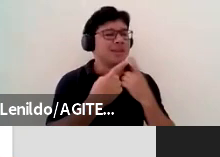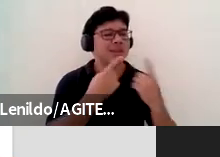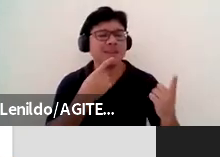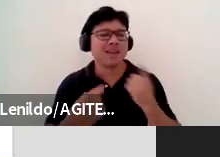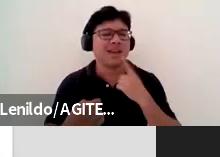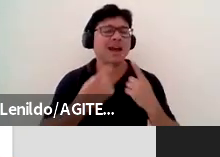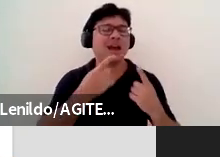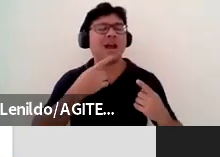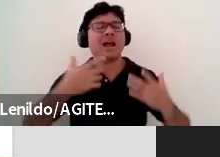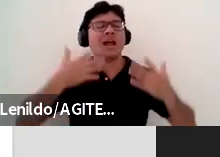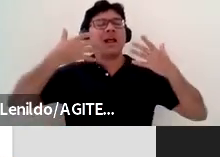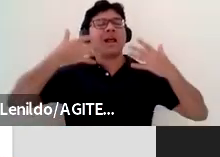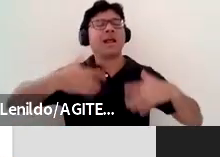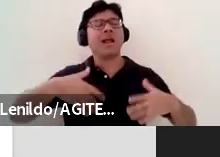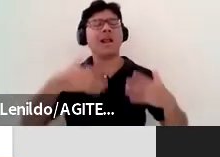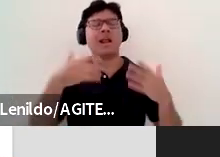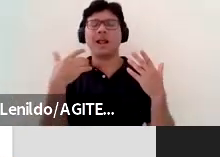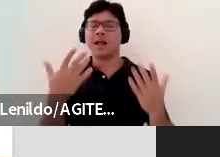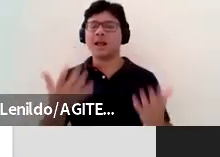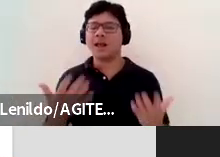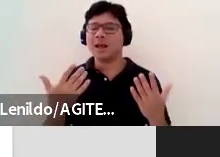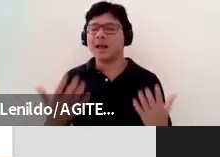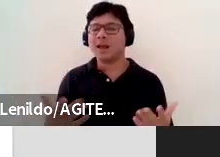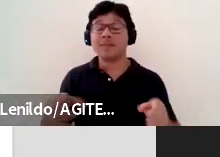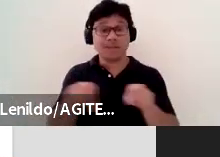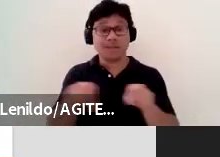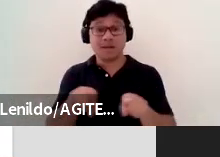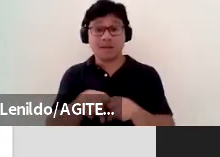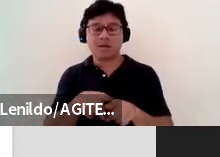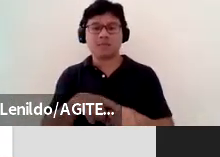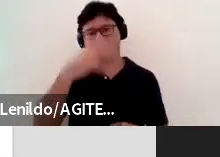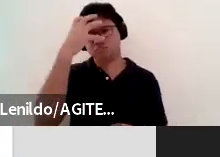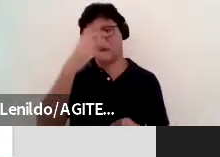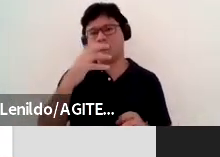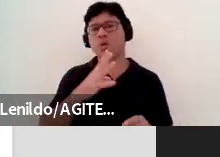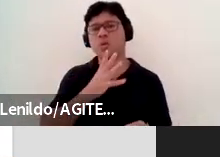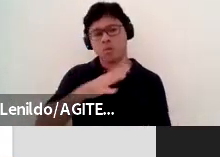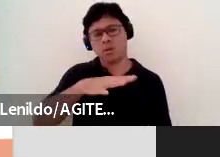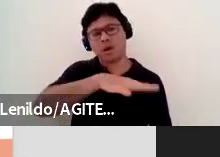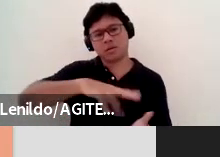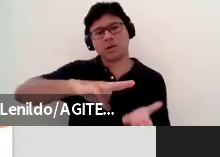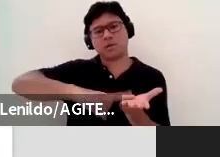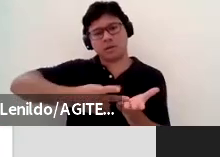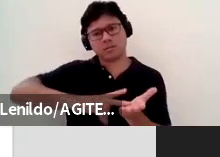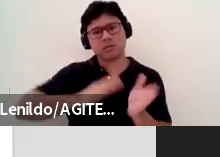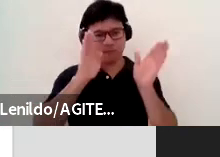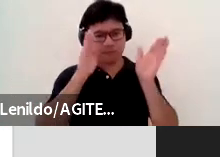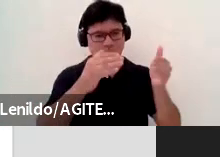com leveza e, ao mesmo tempo, com seriedade que o assunto merece.